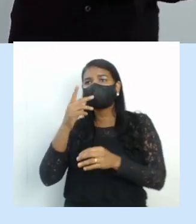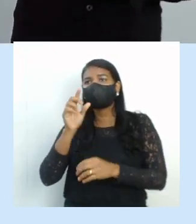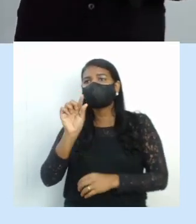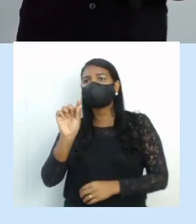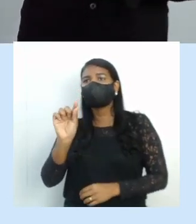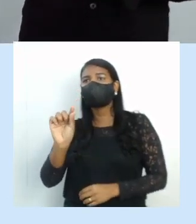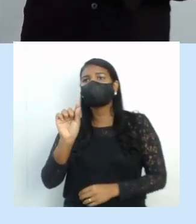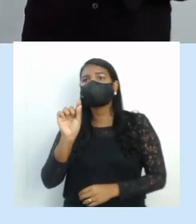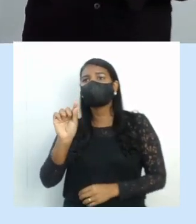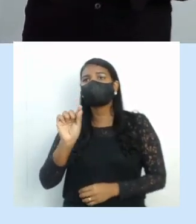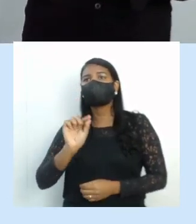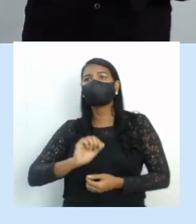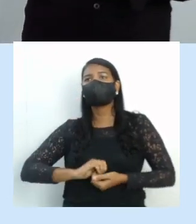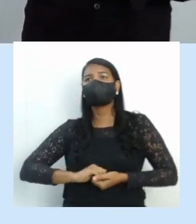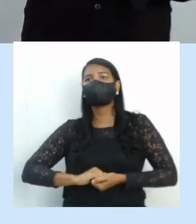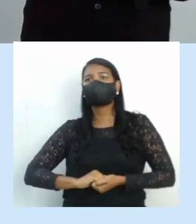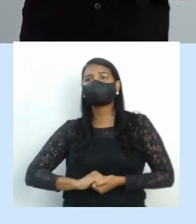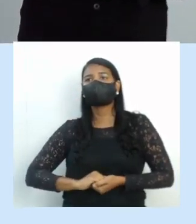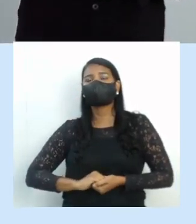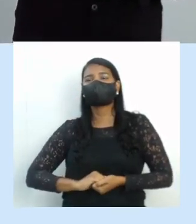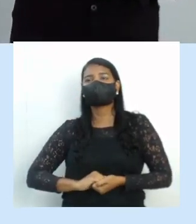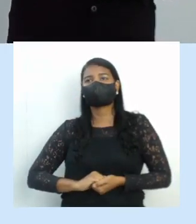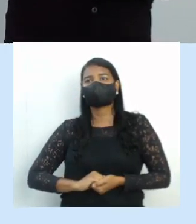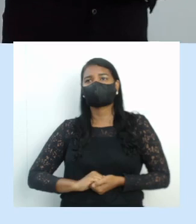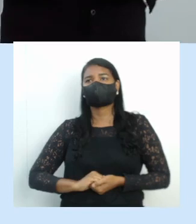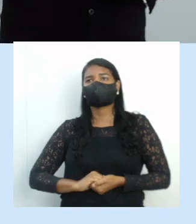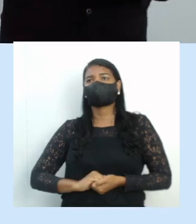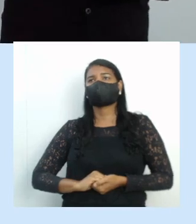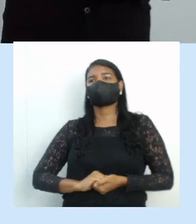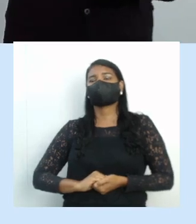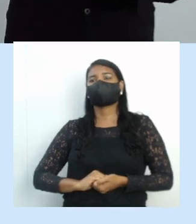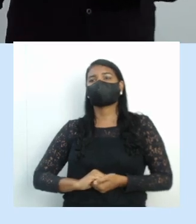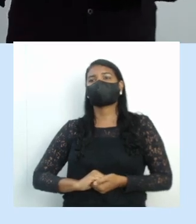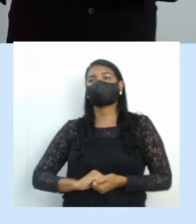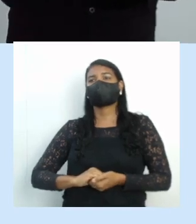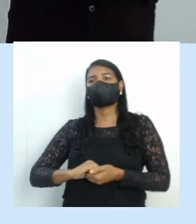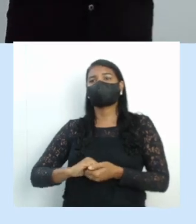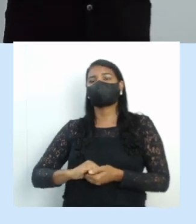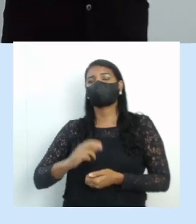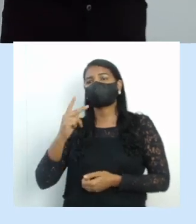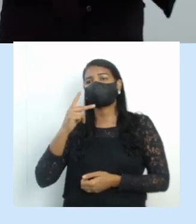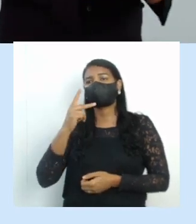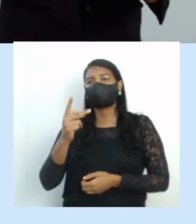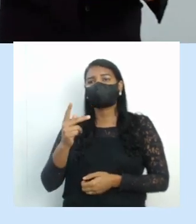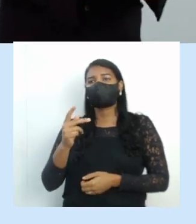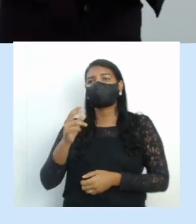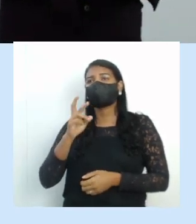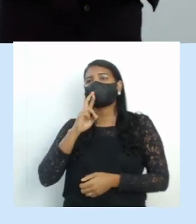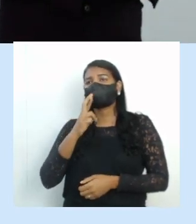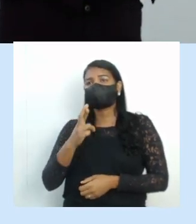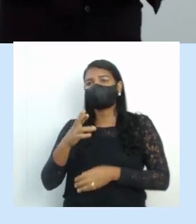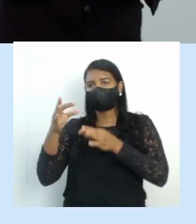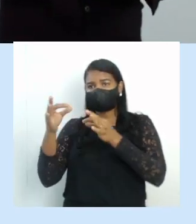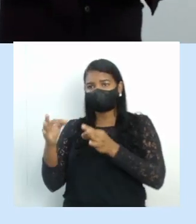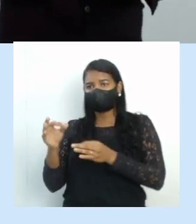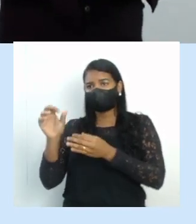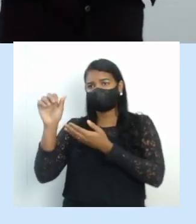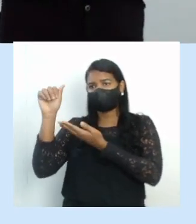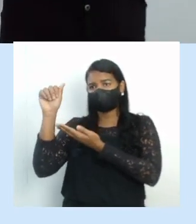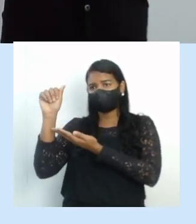é correto, né? A gente vai afirmar o que é correto. Na letra A, vem dizendo o